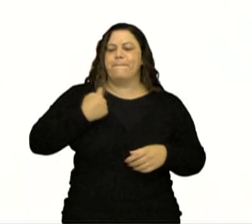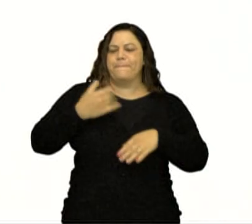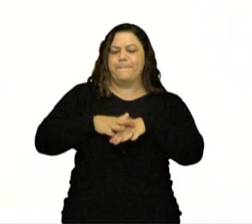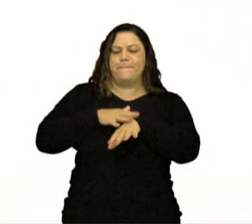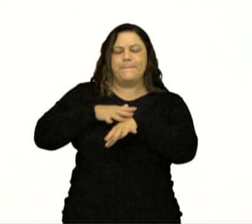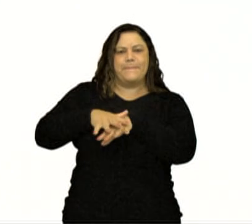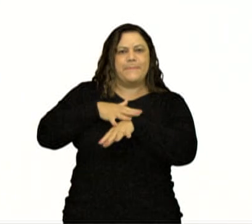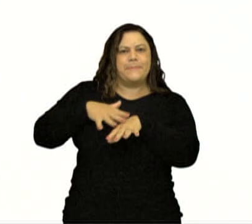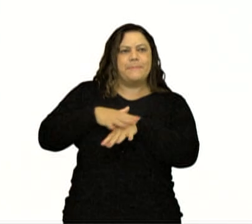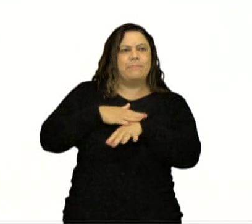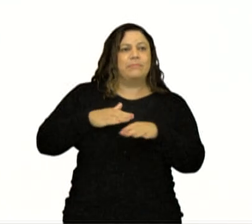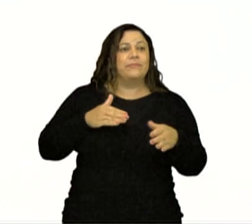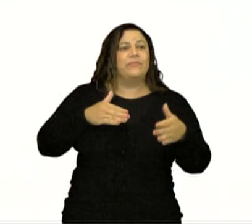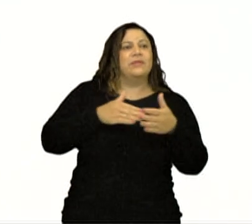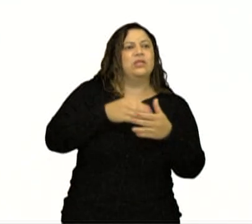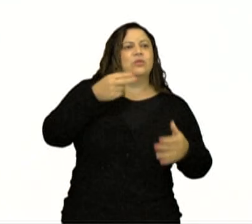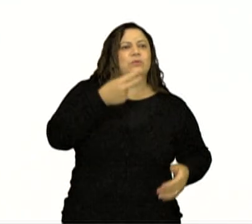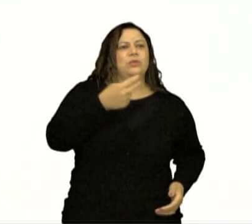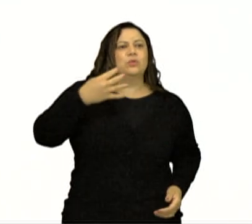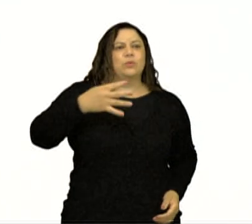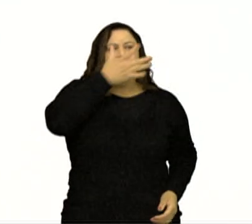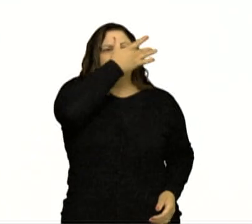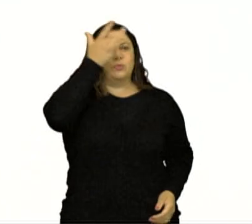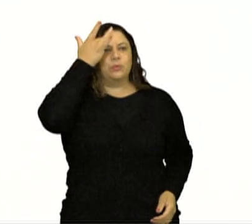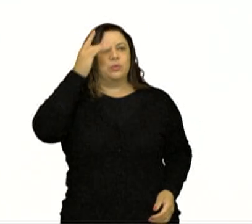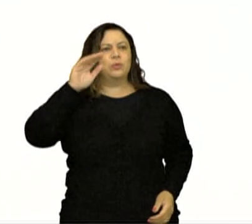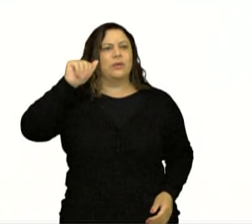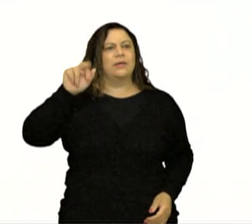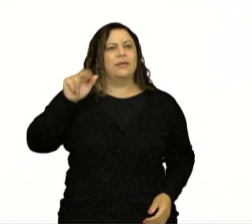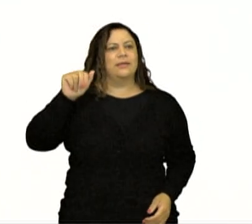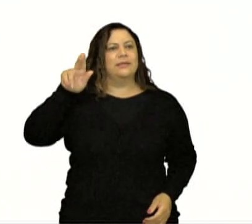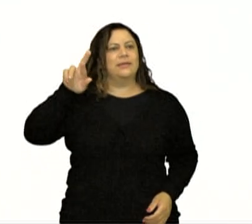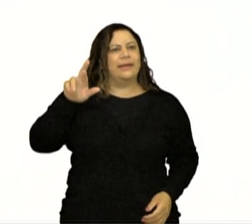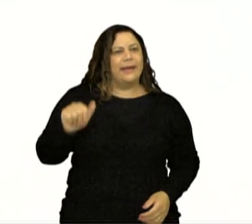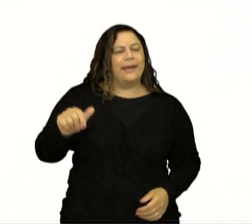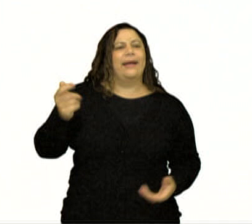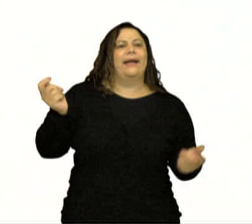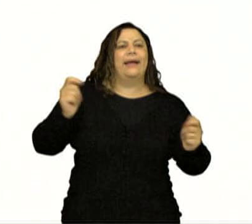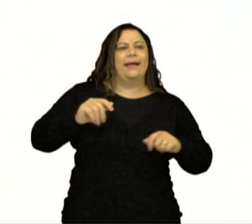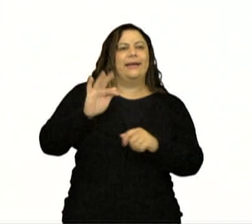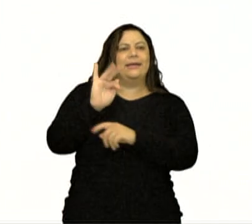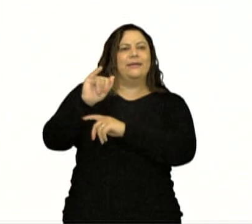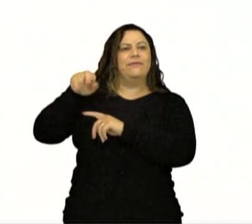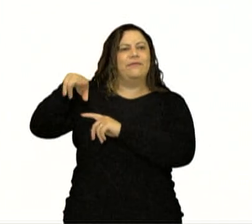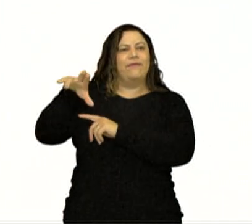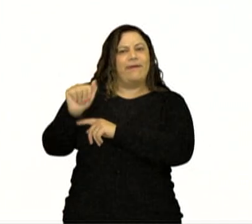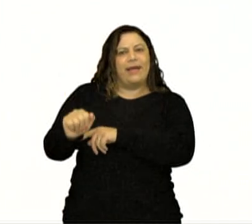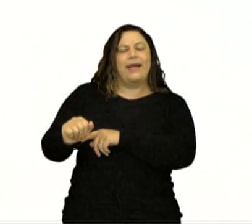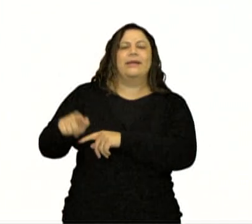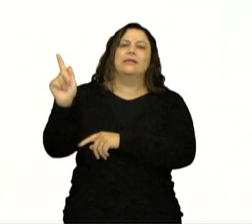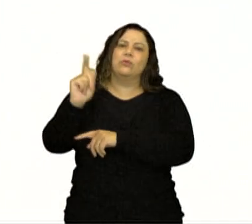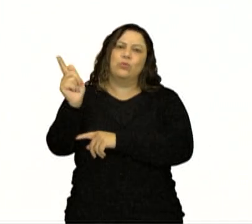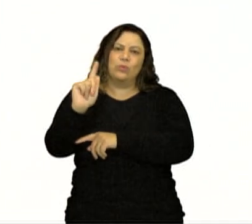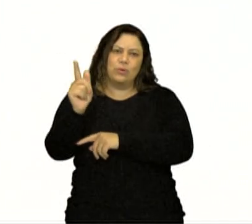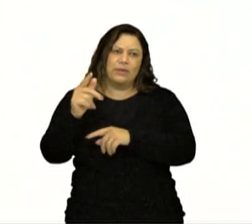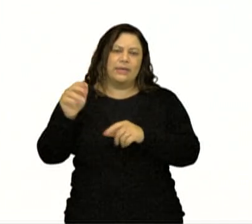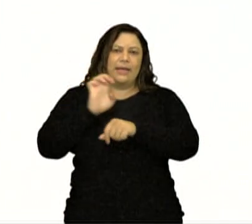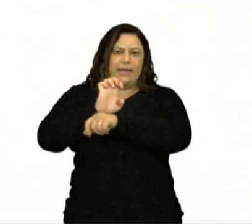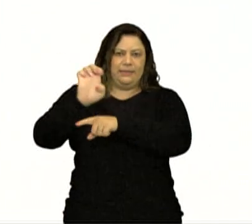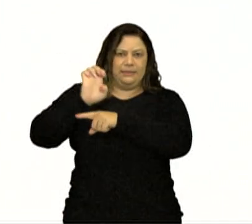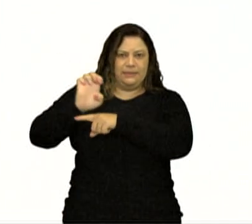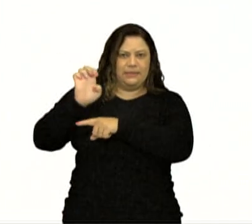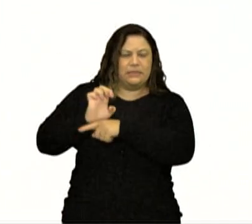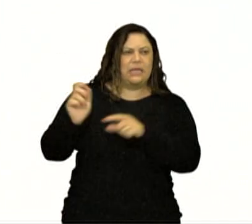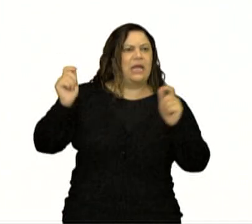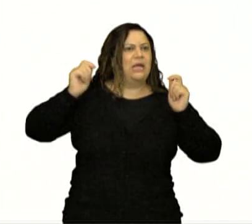numa cidade chamada Araras, distrito de Faina, ou seja, no estado de Goiás, né? Enfermidade deixa o portador